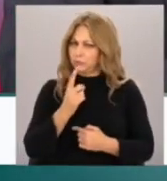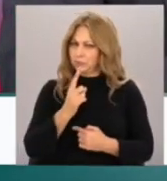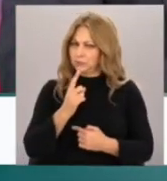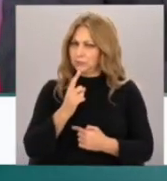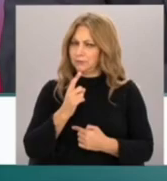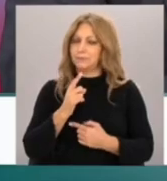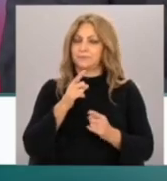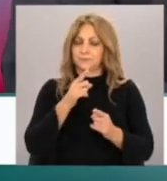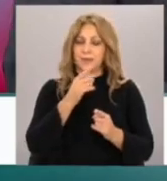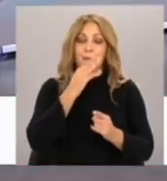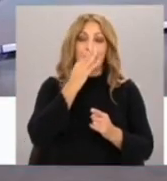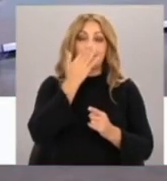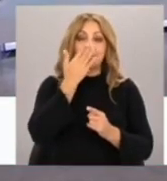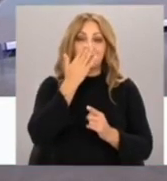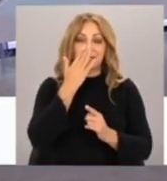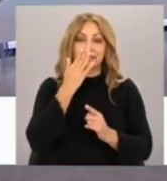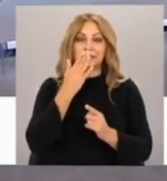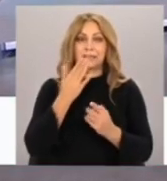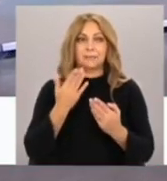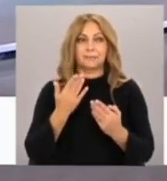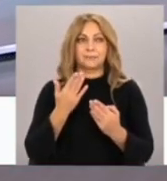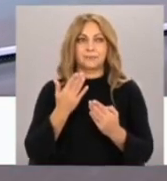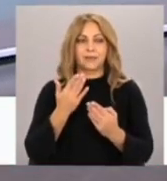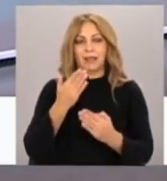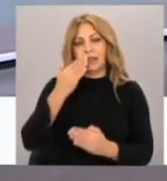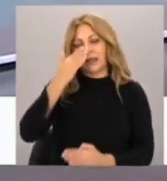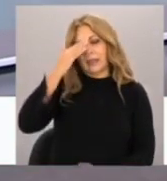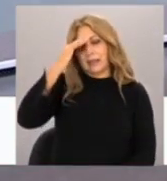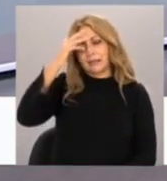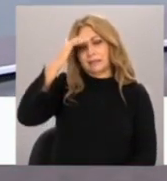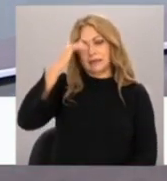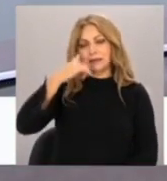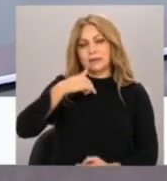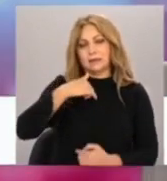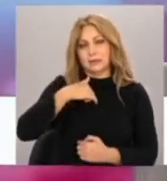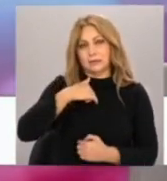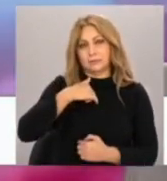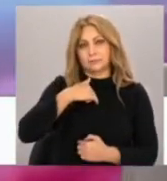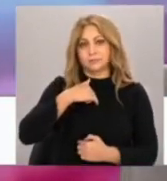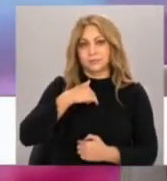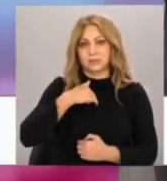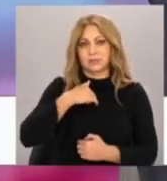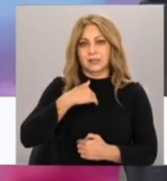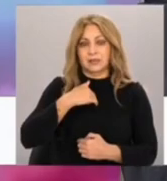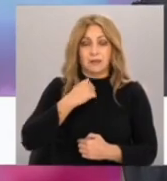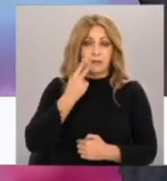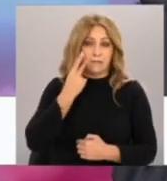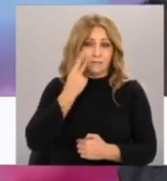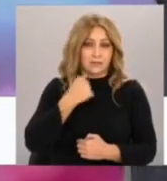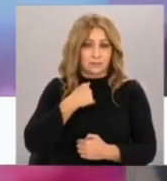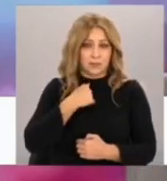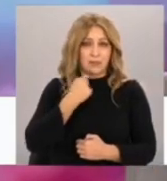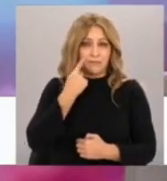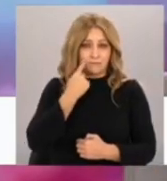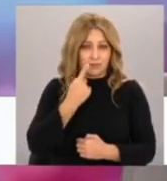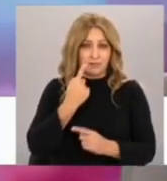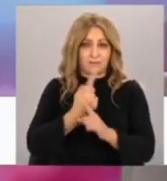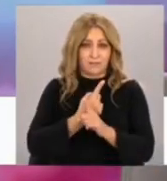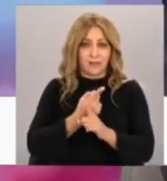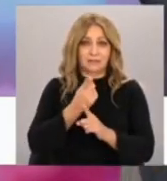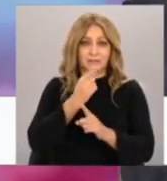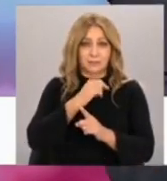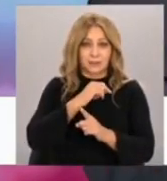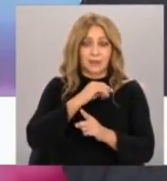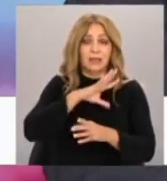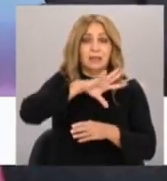é aquilo o tipo de dogmatismo que eu encontro e que encontrei muitas vezes durante a minha vida também na minha